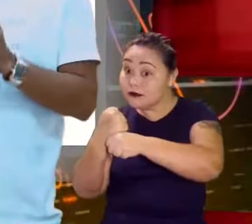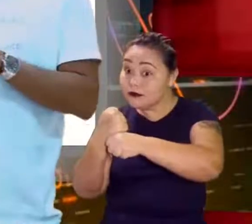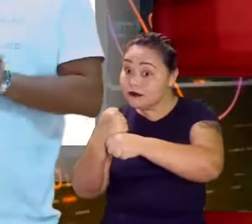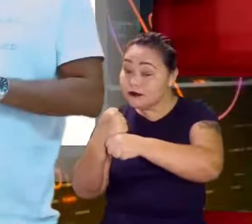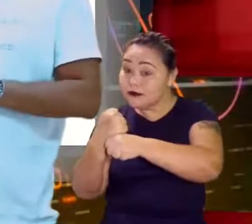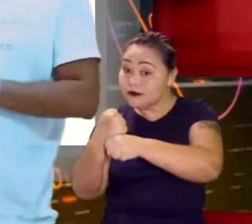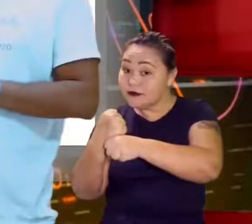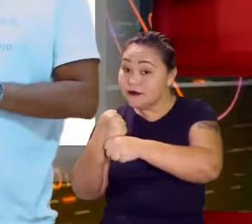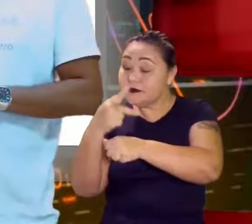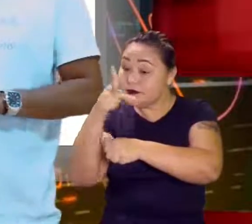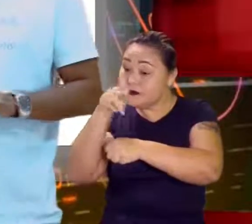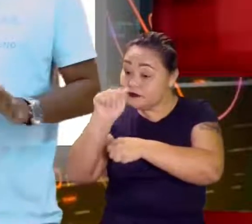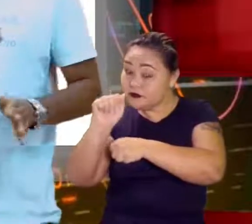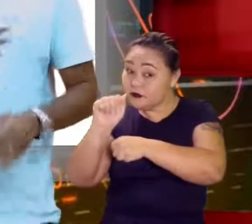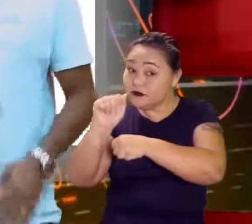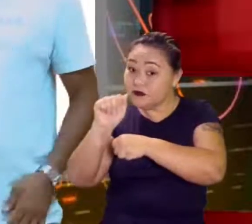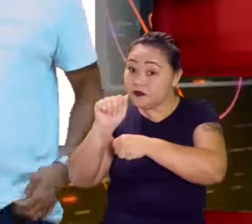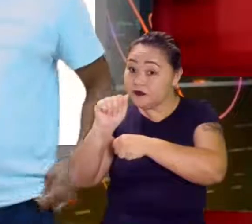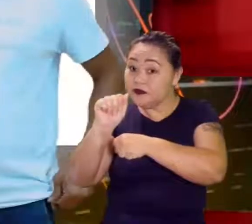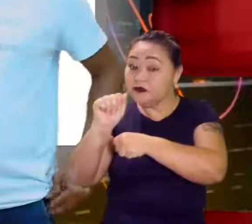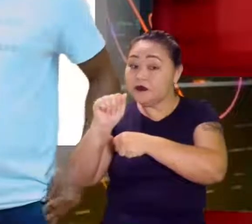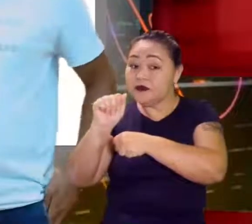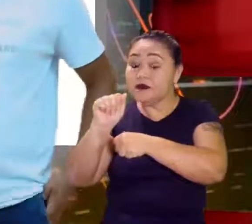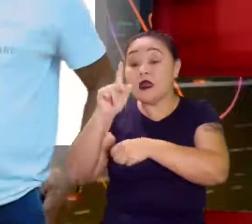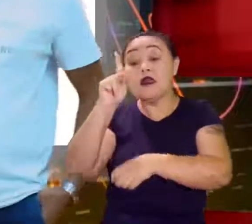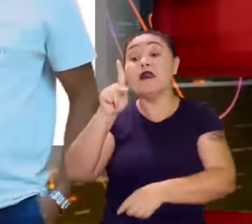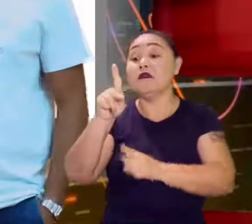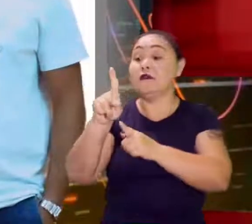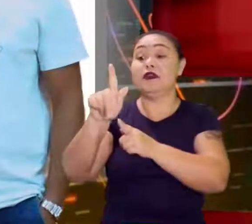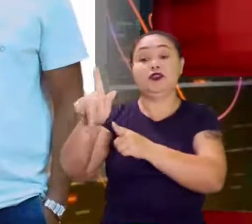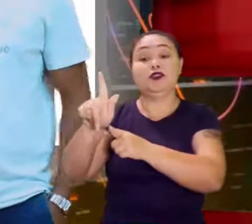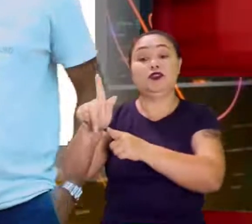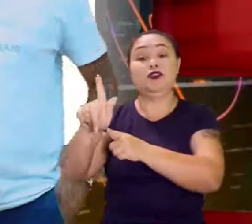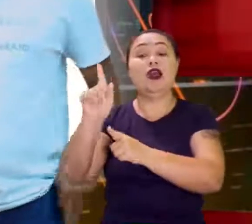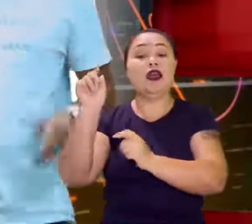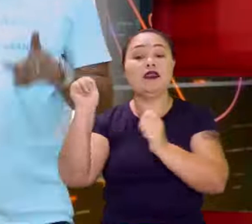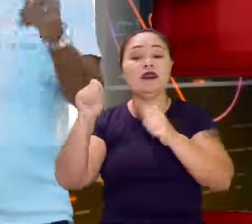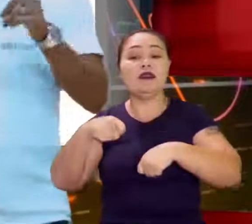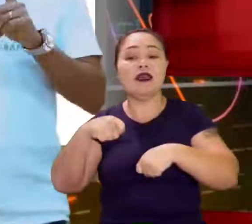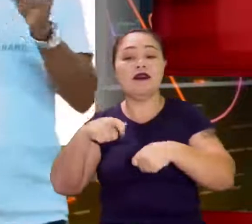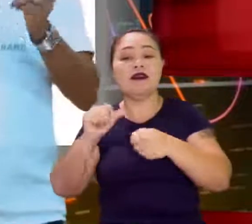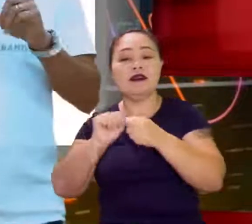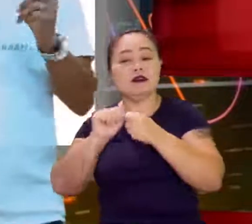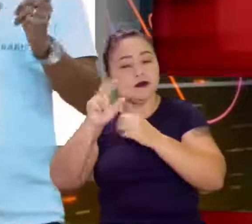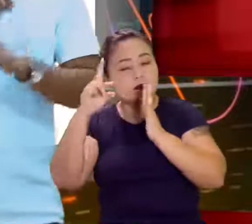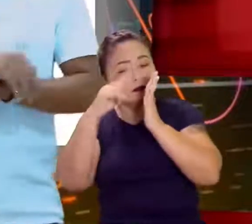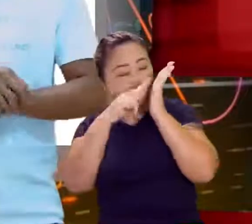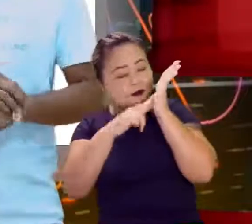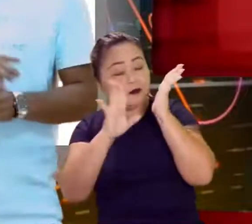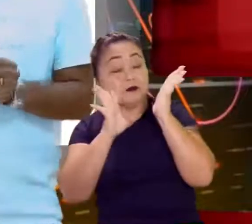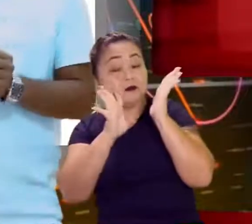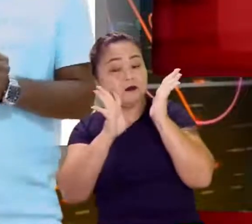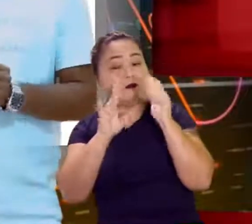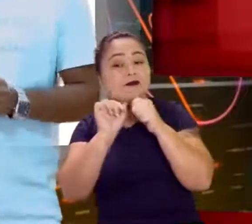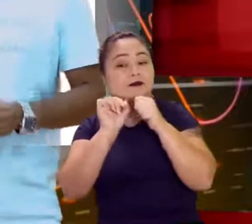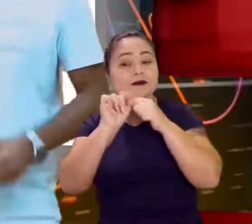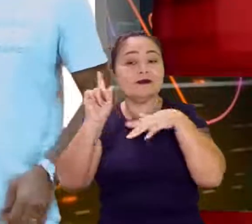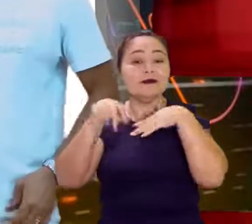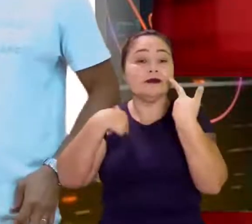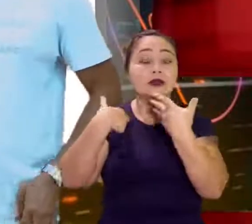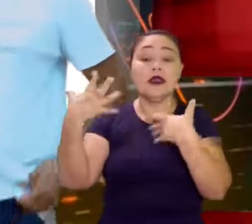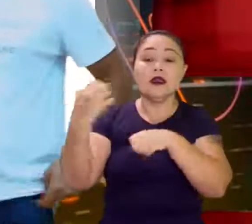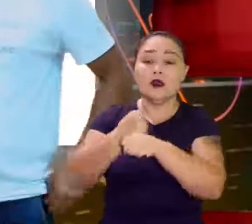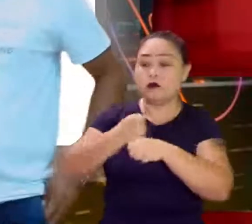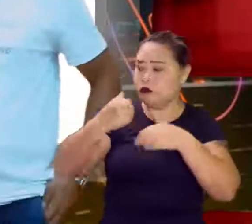Da PA? Na PA? Difícil. E na PG? Na PG. Tem, a né? PG tem uma regrinha lá legal sobre Agora, PA. somar o